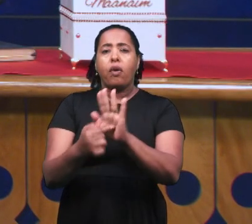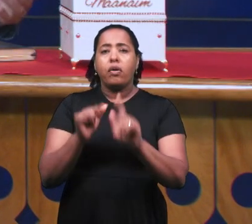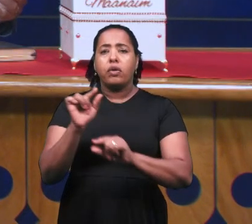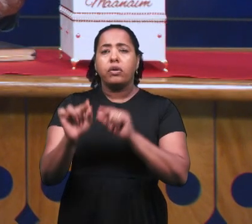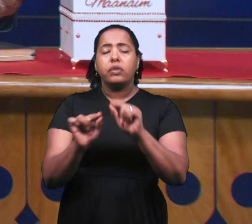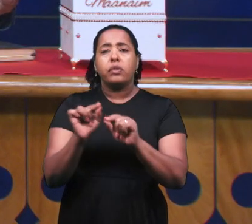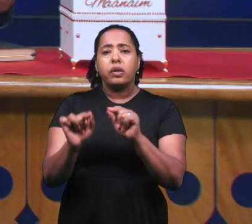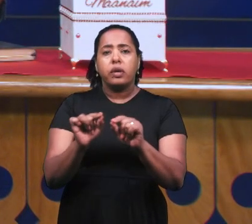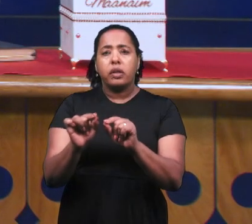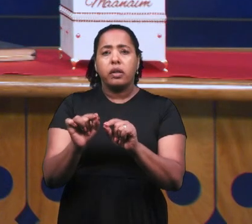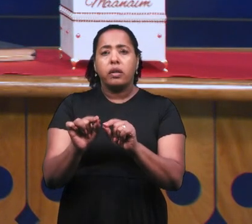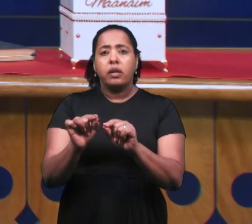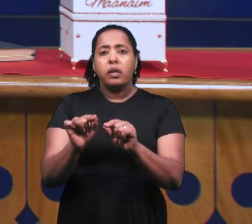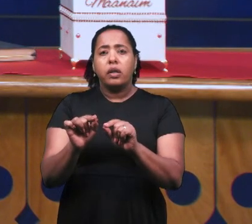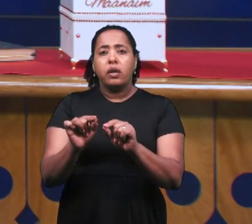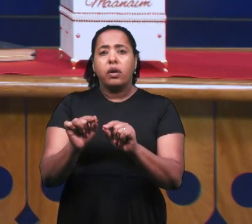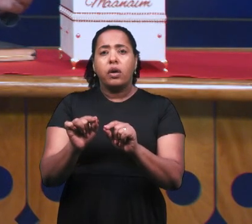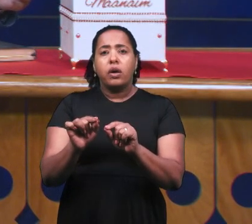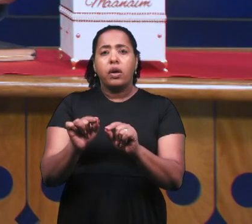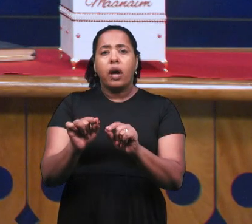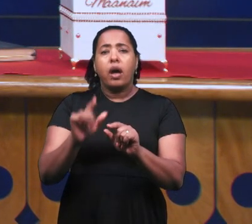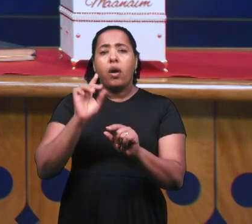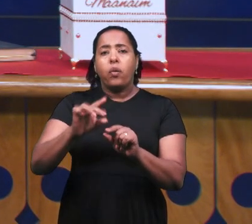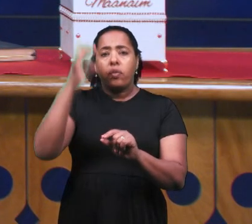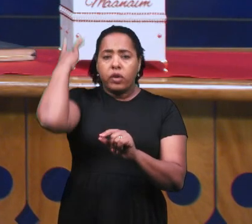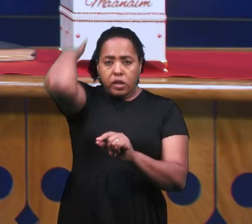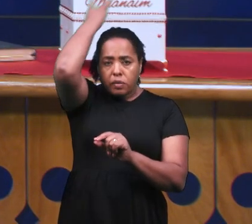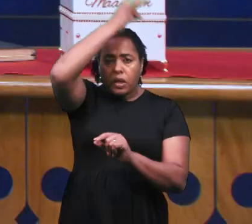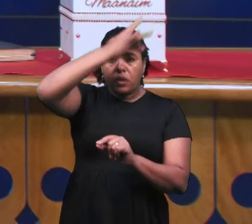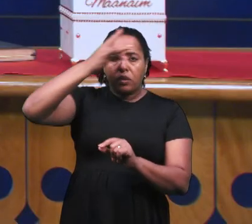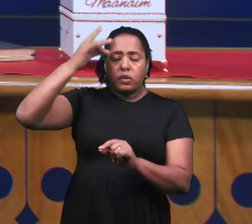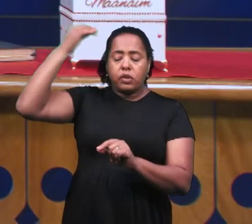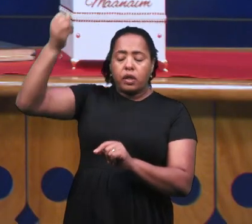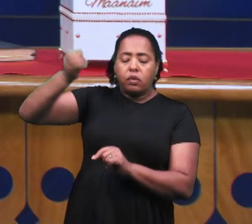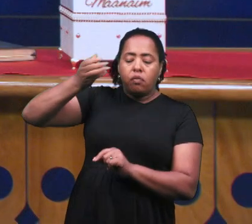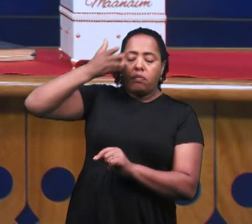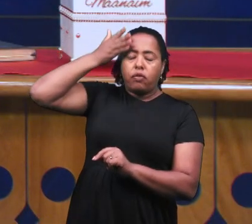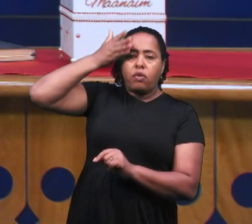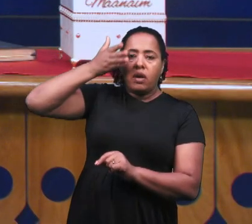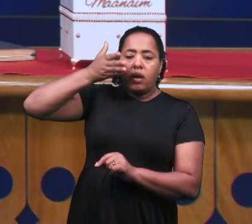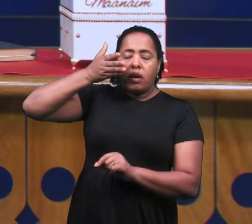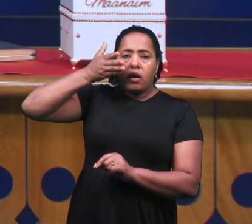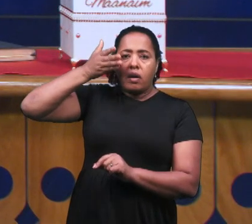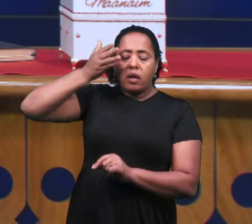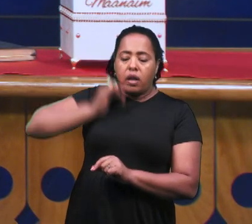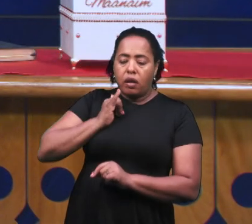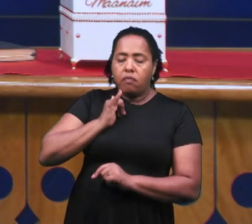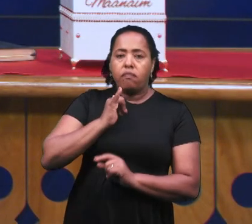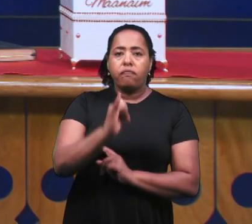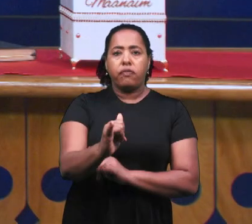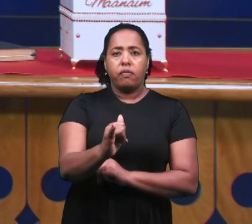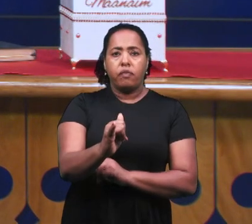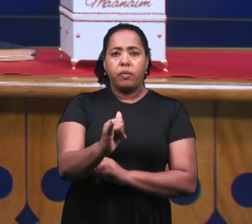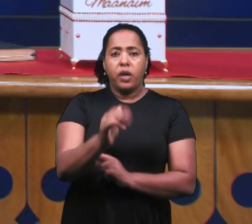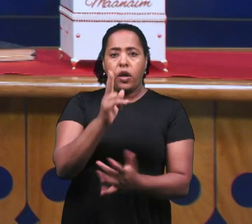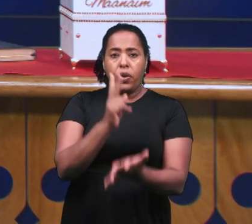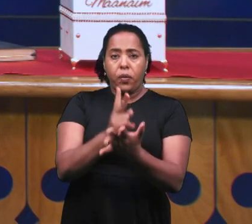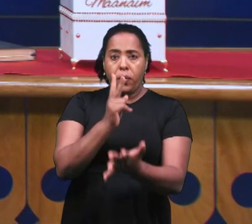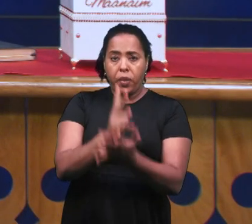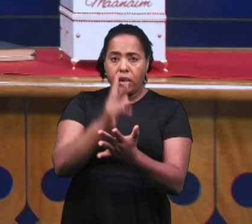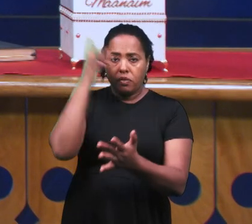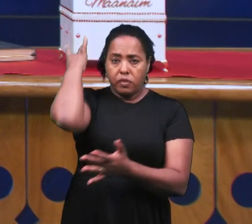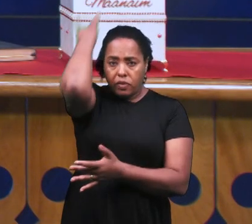pela boca deles foi o Espírito Santo. E o mesmo Espírito Santo que profetizou pela boca dos